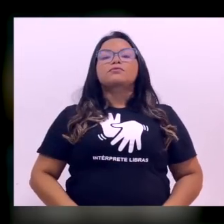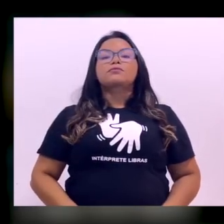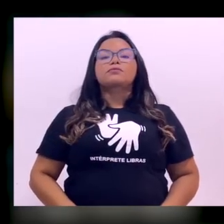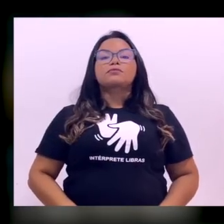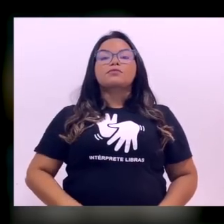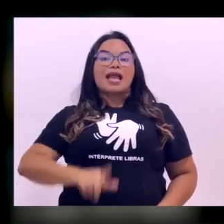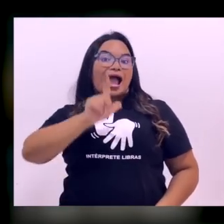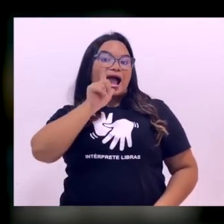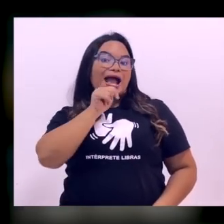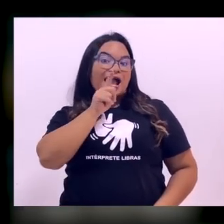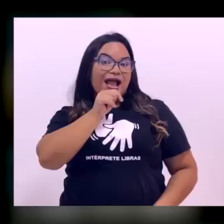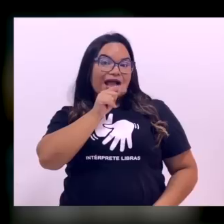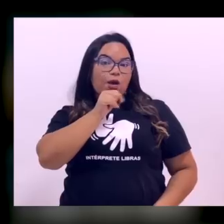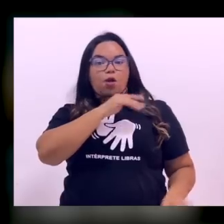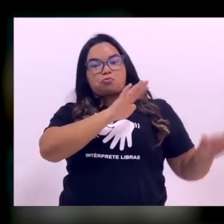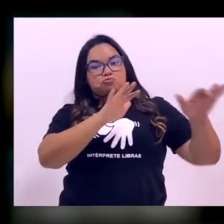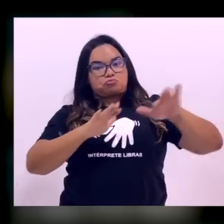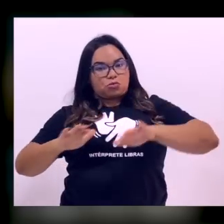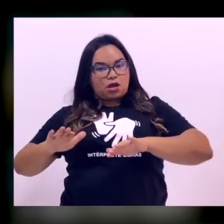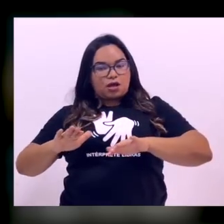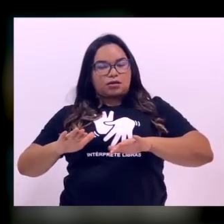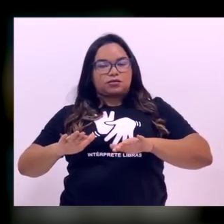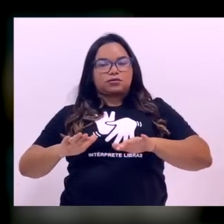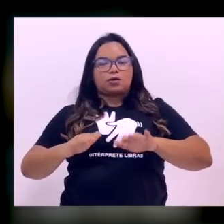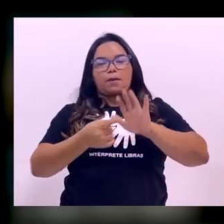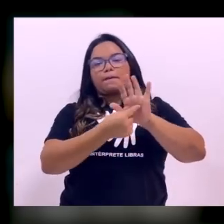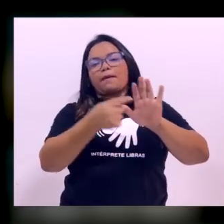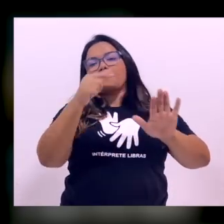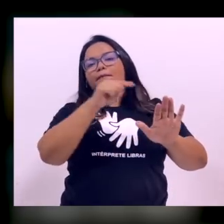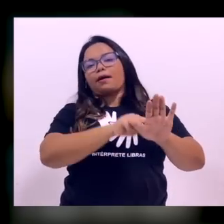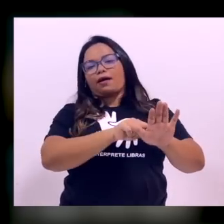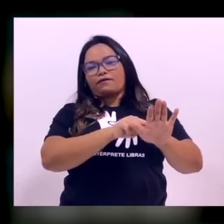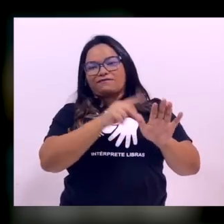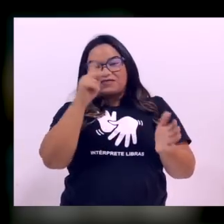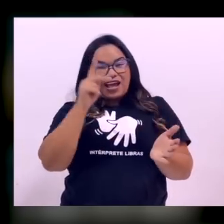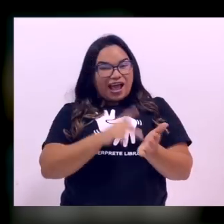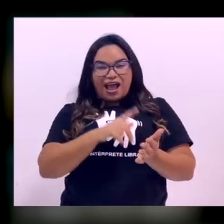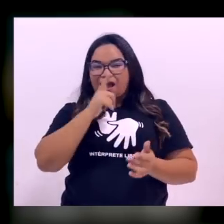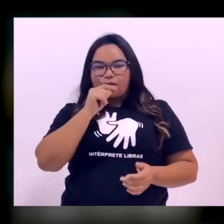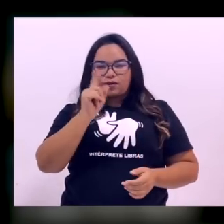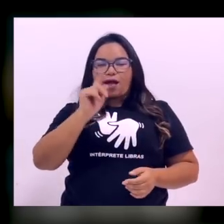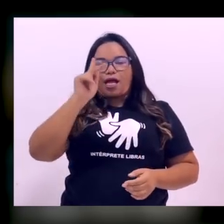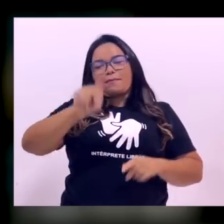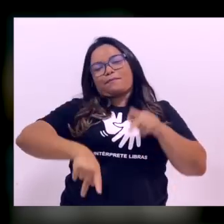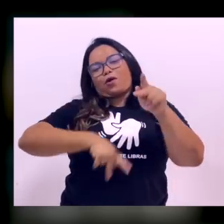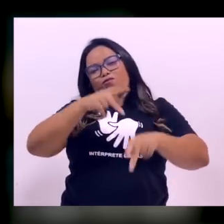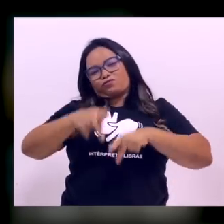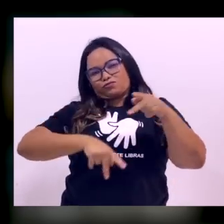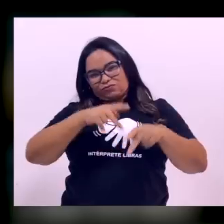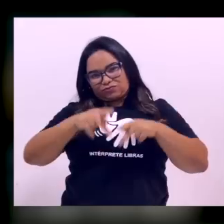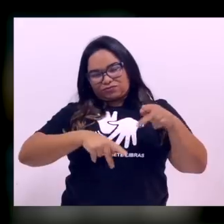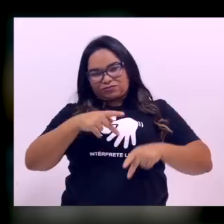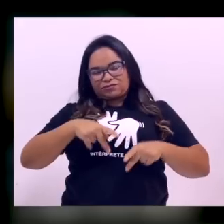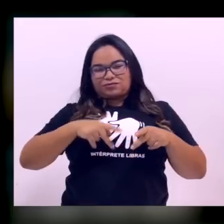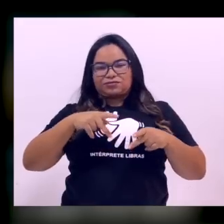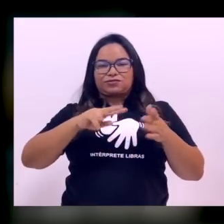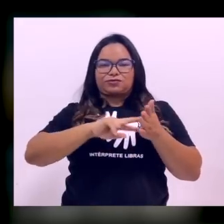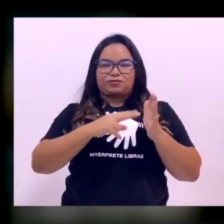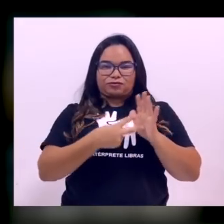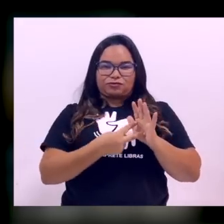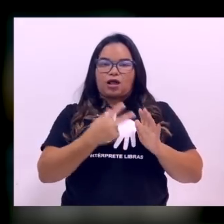nações, quando se está falando em sentido profético. As águas que vistes são povos